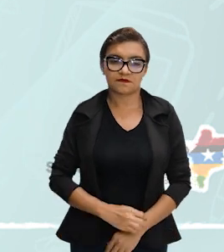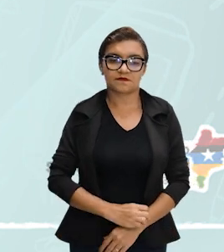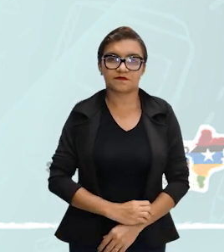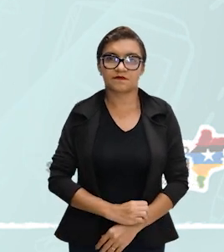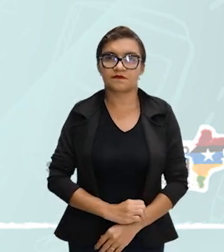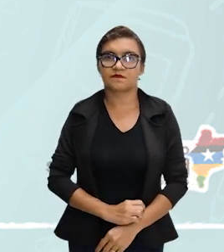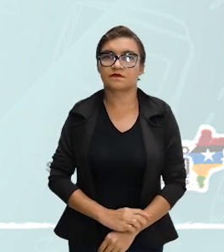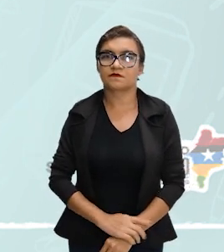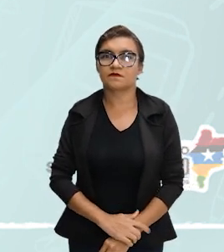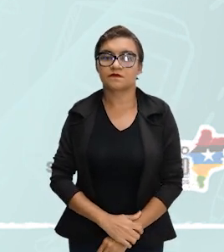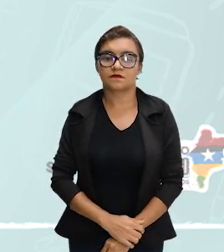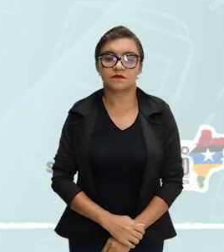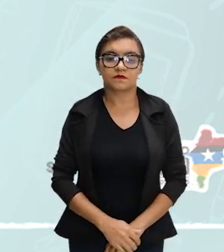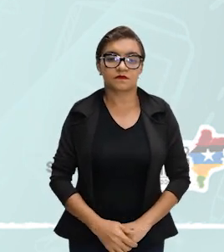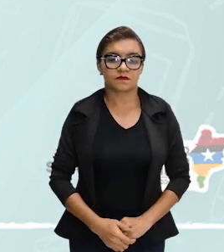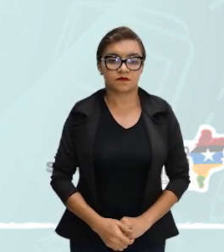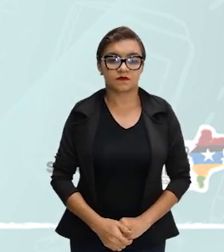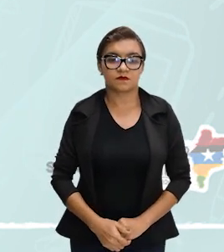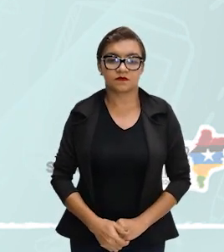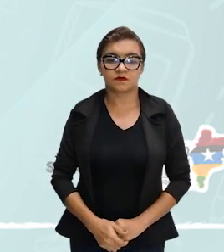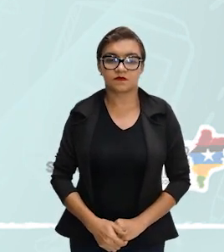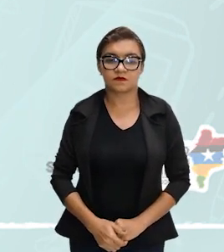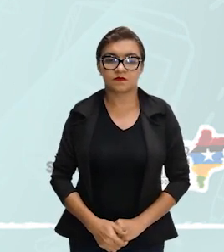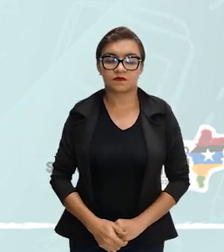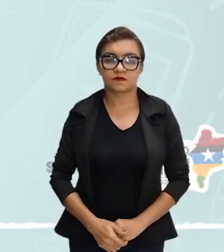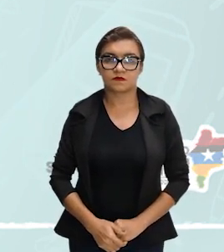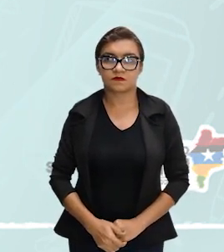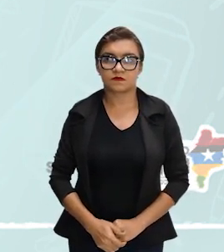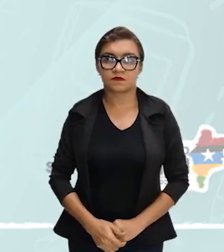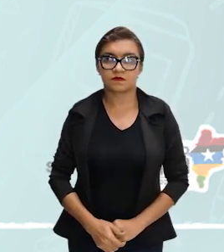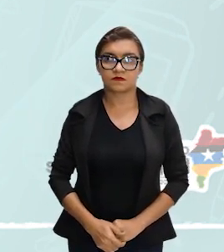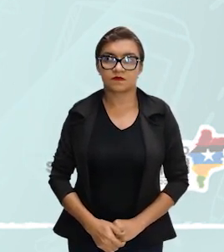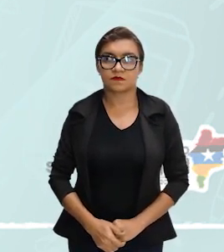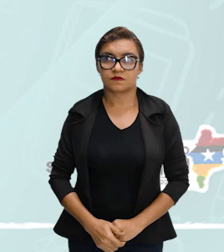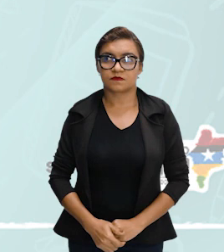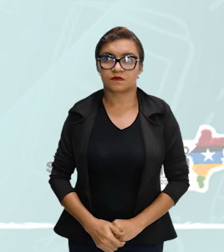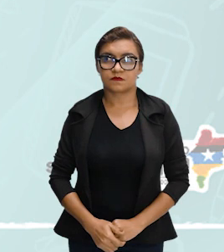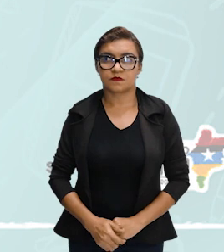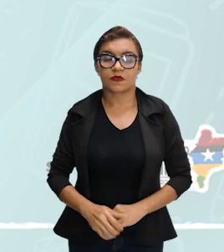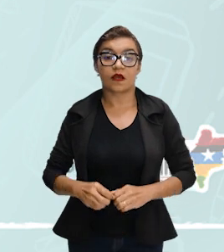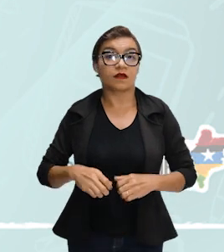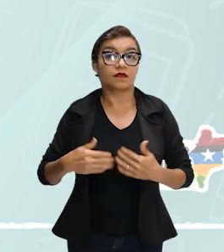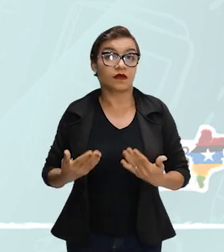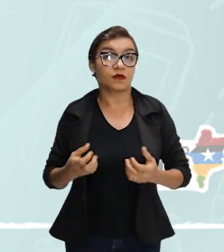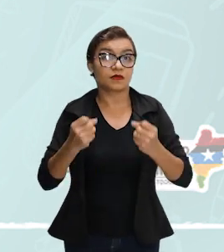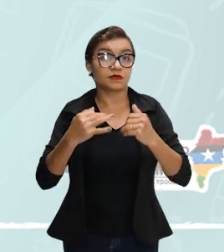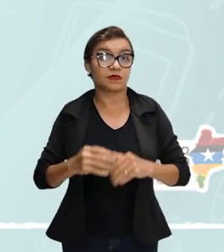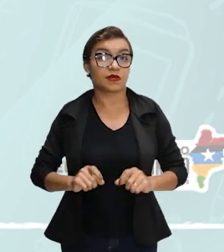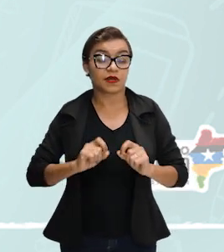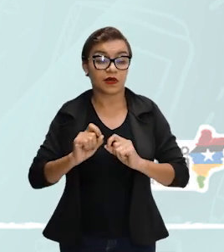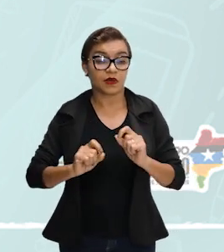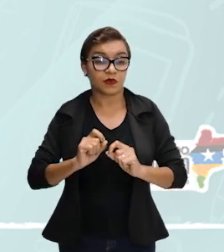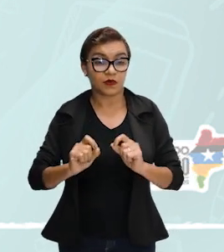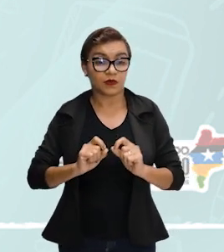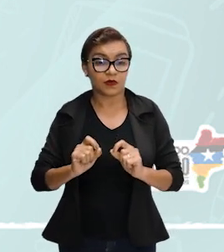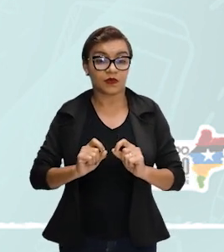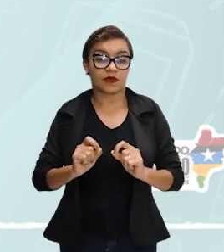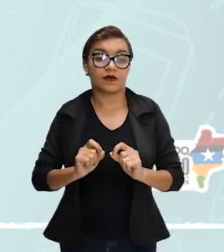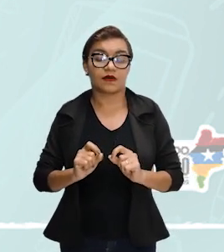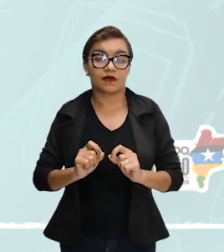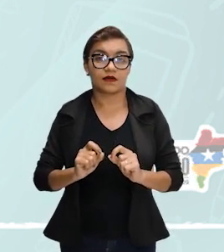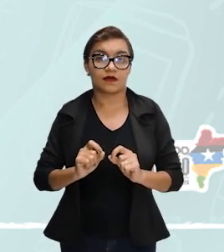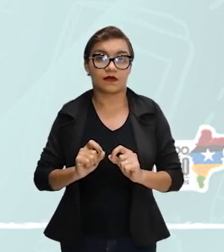Caballé. Particípio variável em oração passiva. Então, aqui eu tenho la ópera es